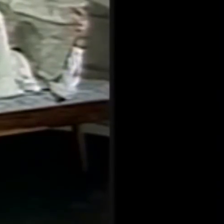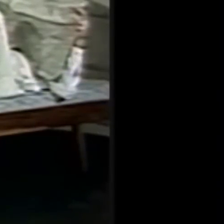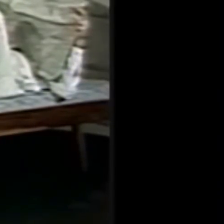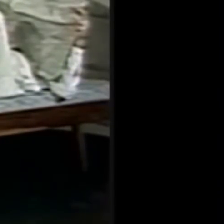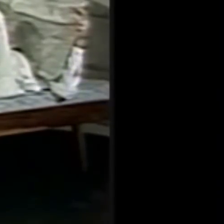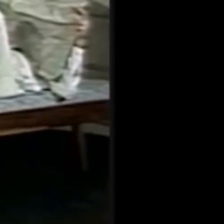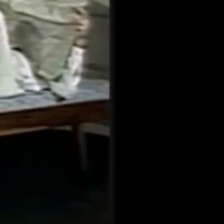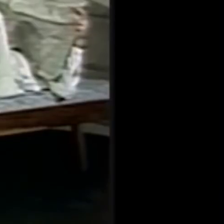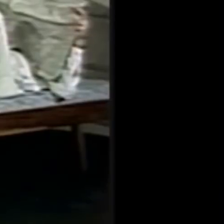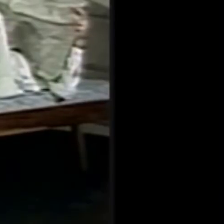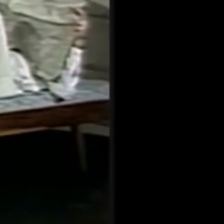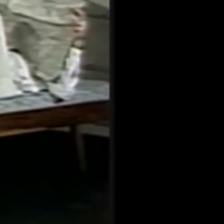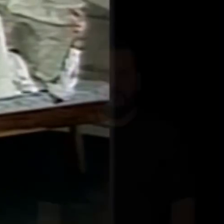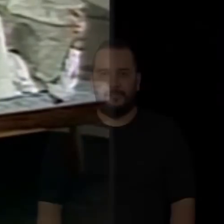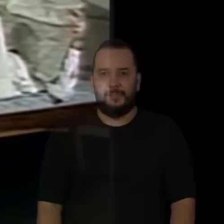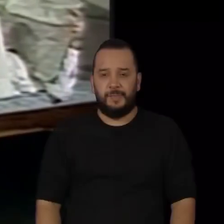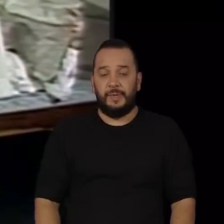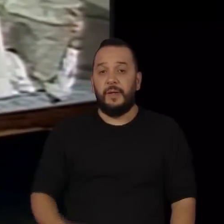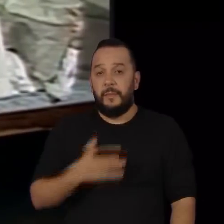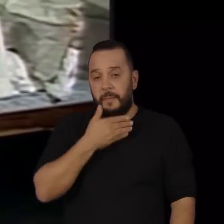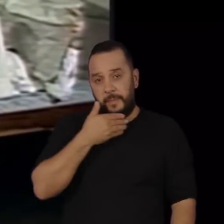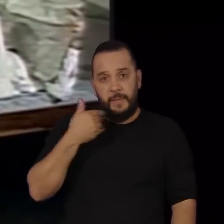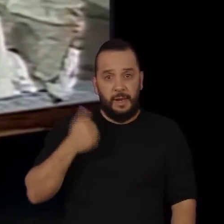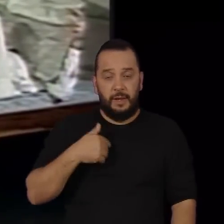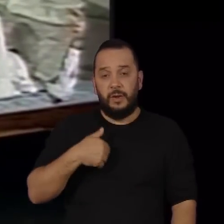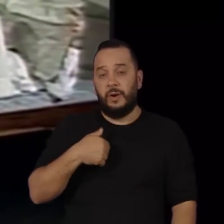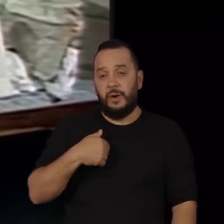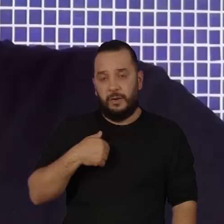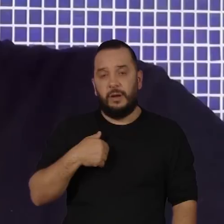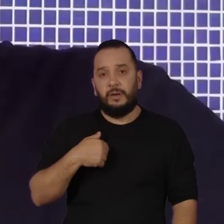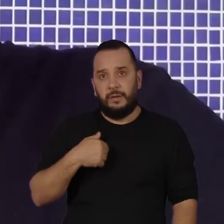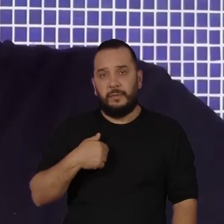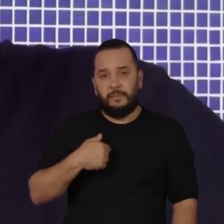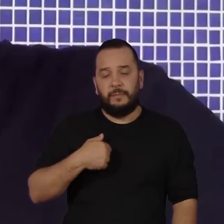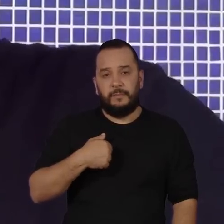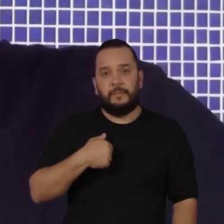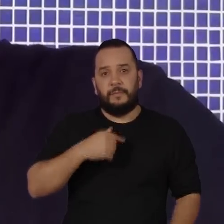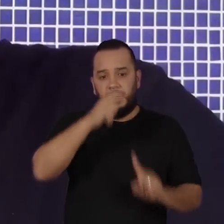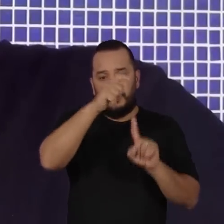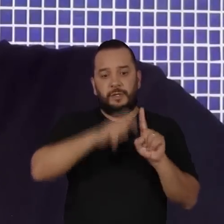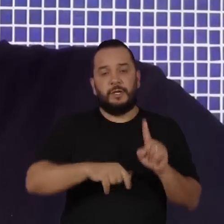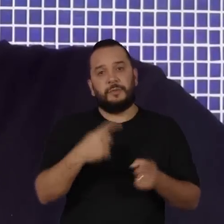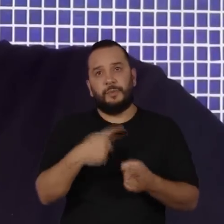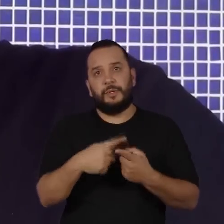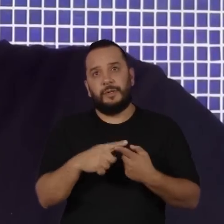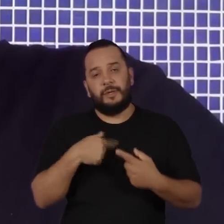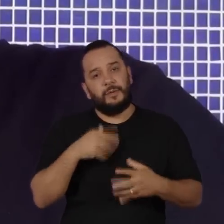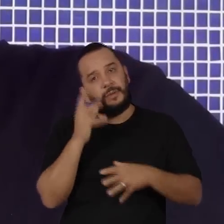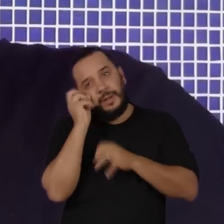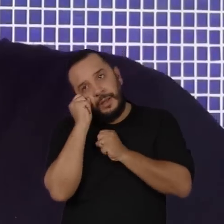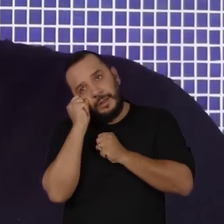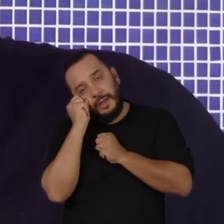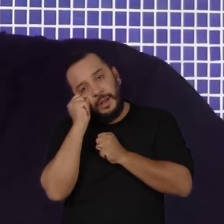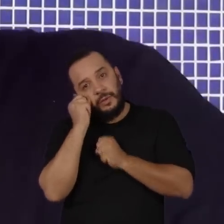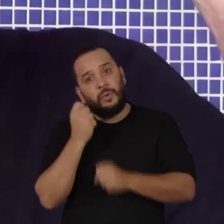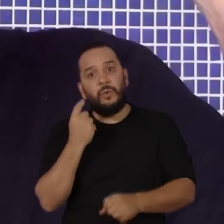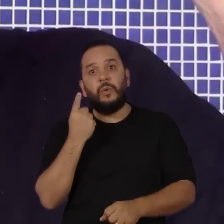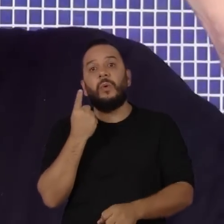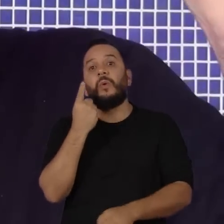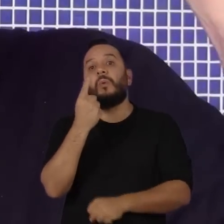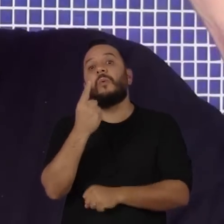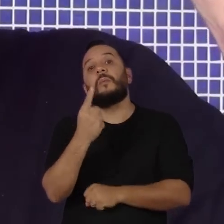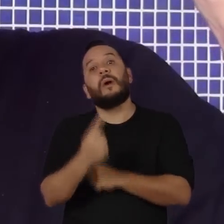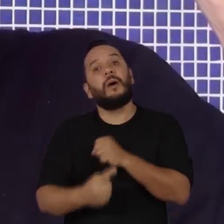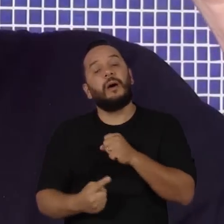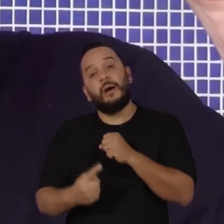Foi o melhor papel da minha vida, porque eu ficava deitado durante 1 hora, não abria a boca atrás de um